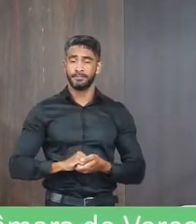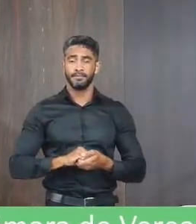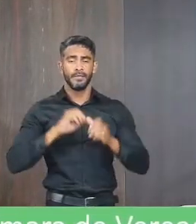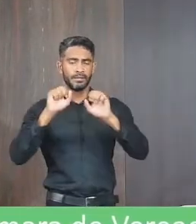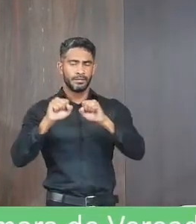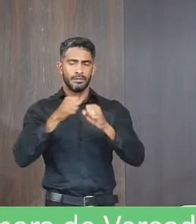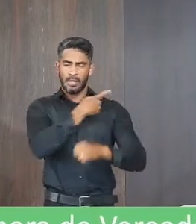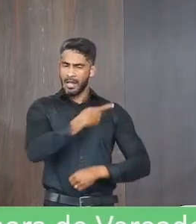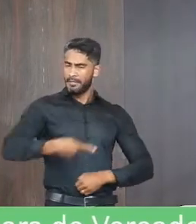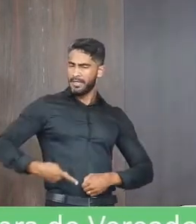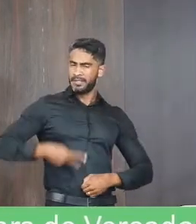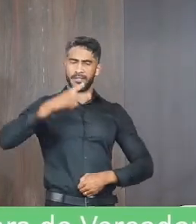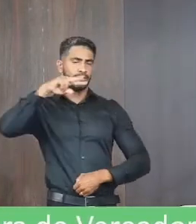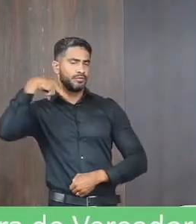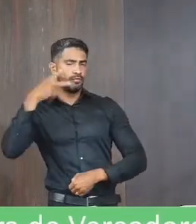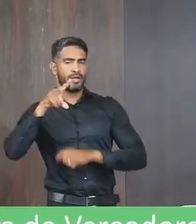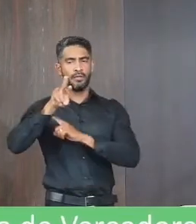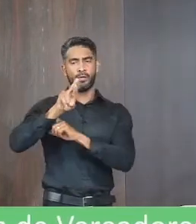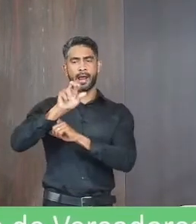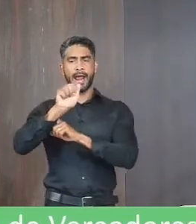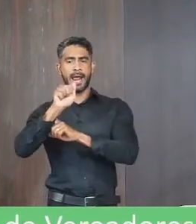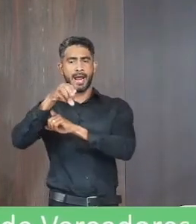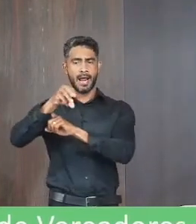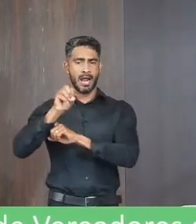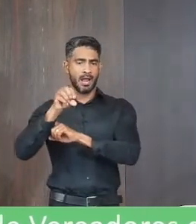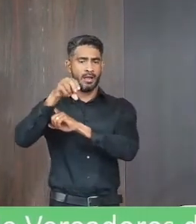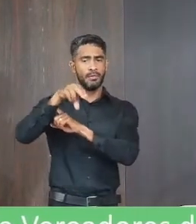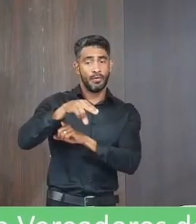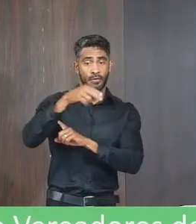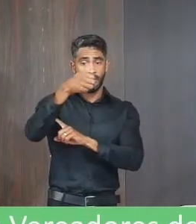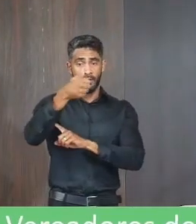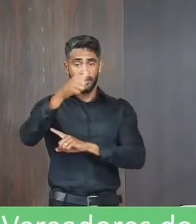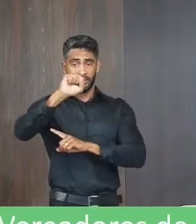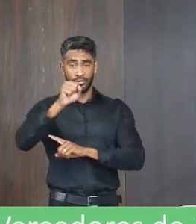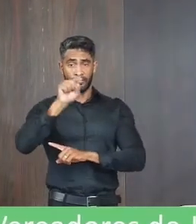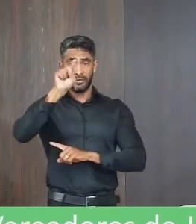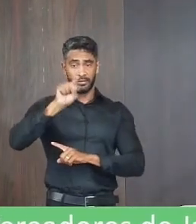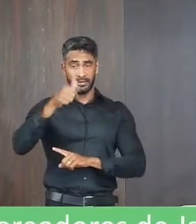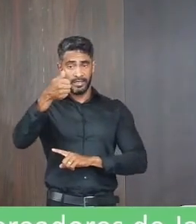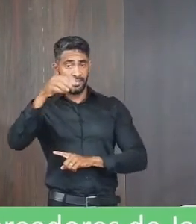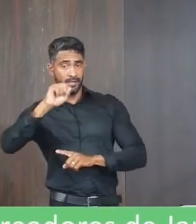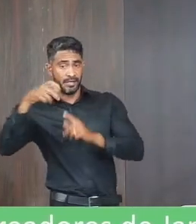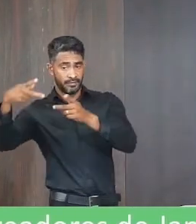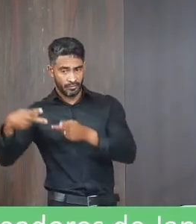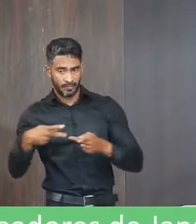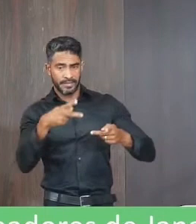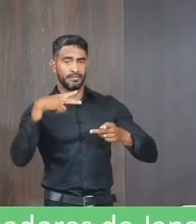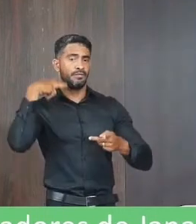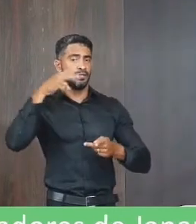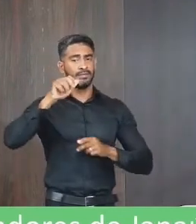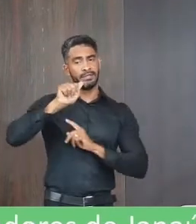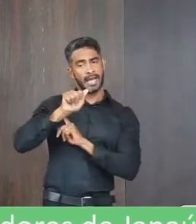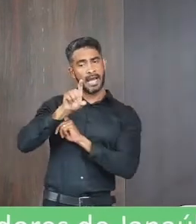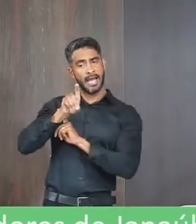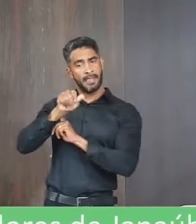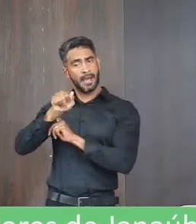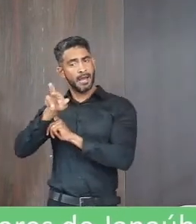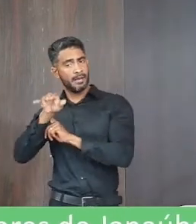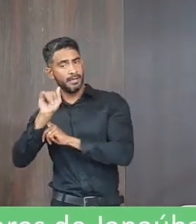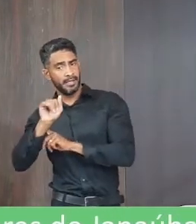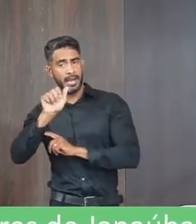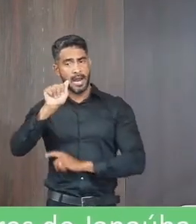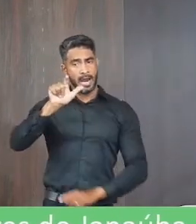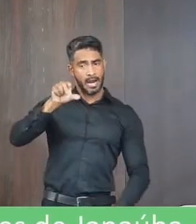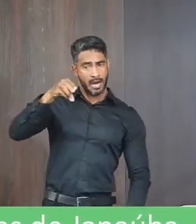Sob a presidência do vereador Ramon Alexandre Araújo, às 18h10, compareceram os vereadores. Adauri Soares Cordeiro,